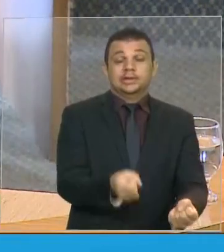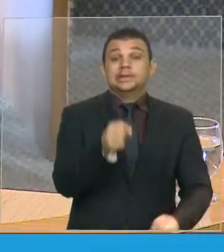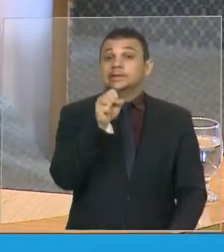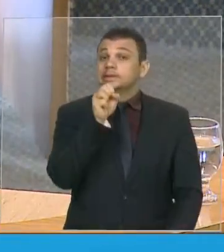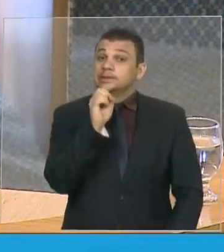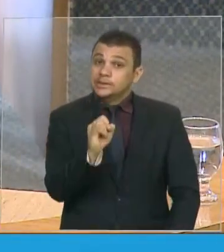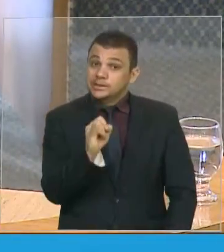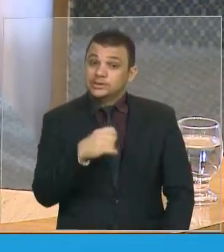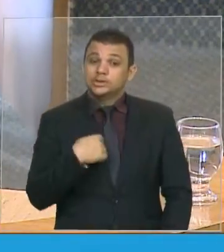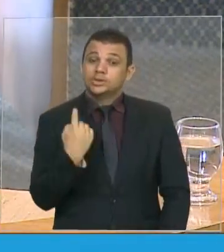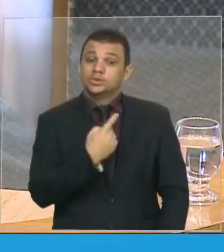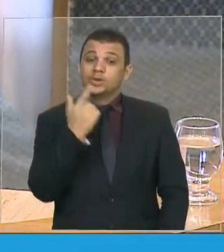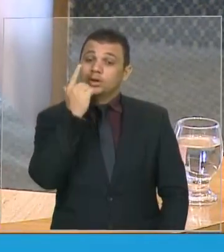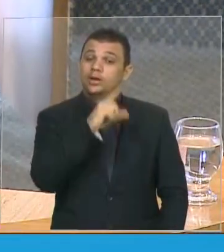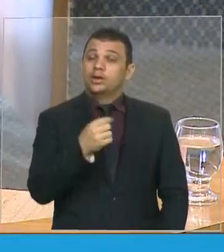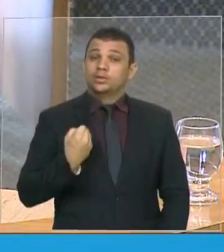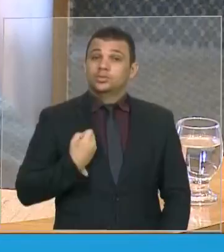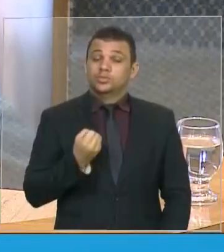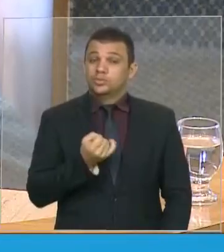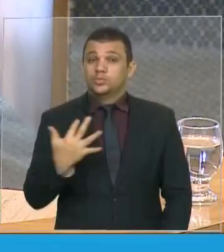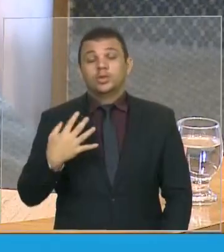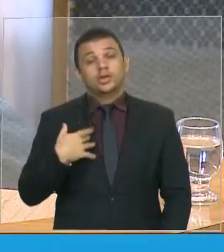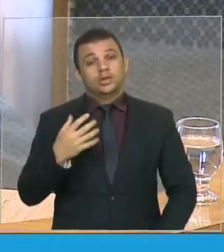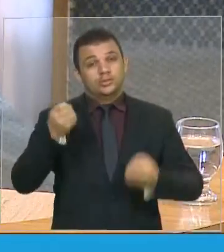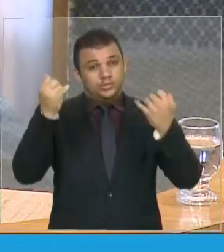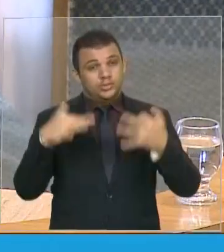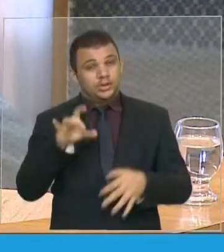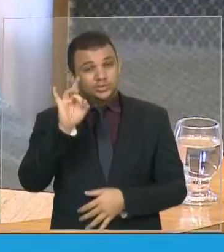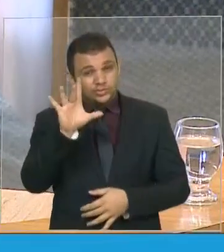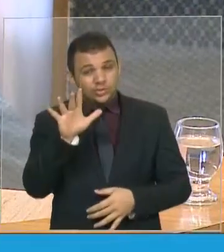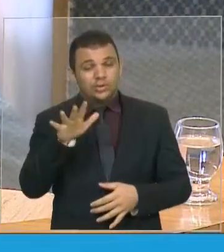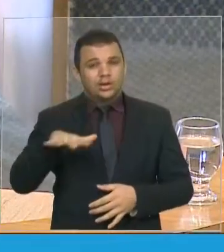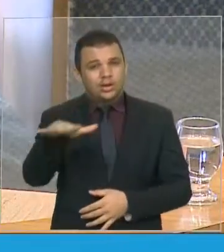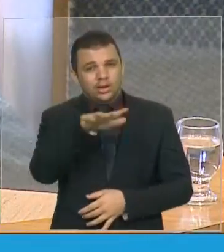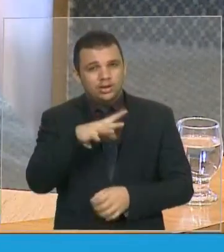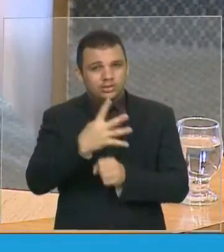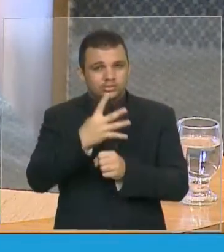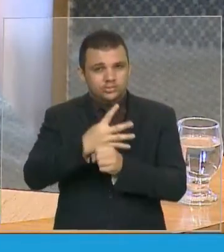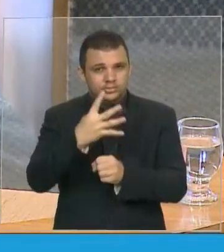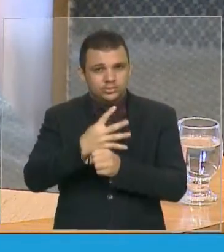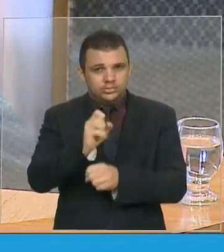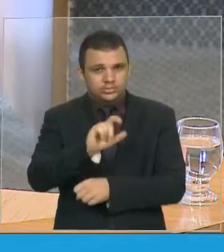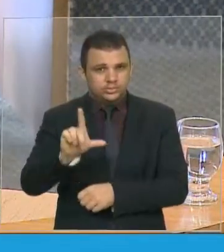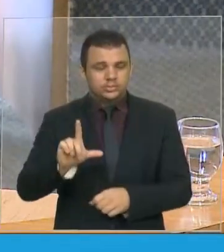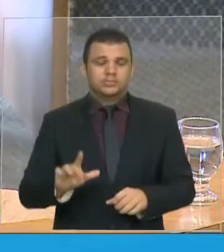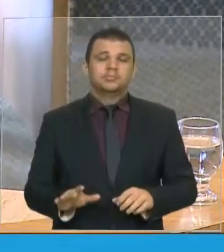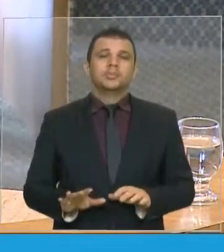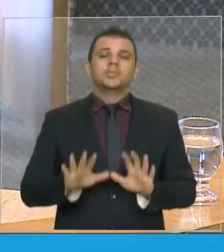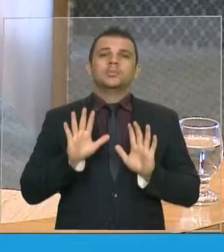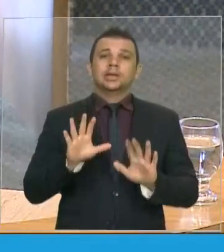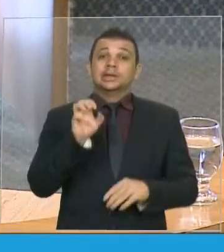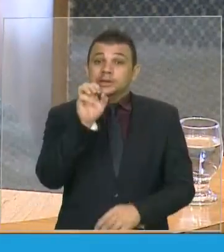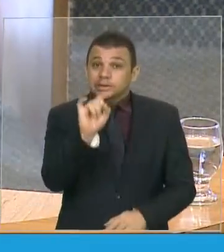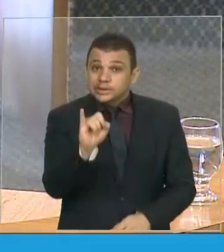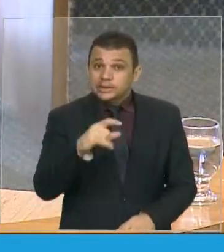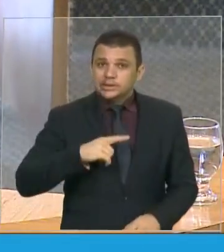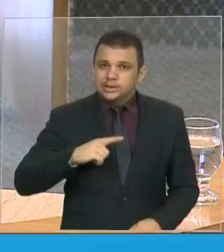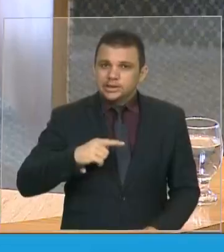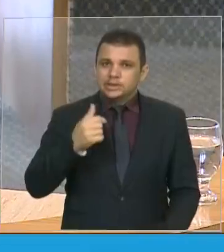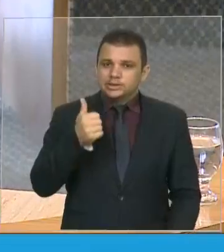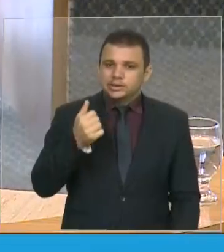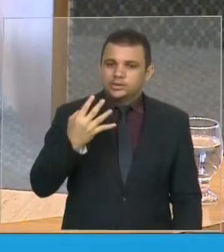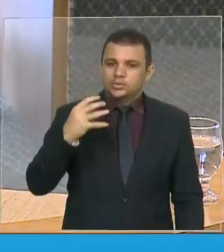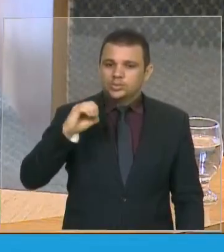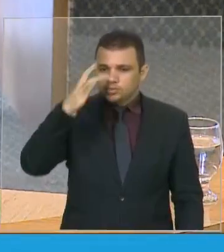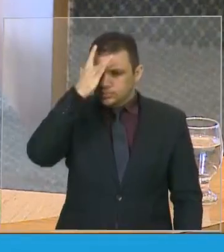um número, eu estou falando de Grande Ilha de São Luís, ao número de 140 mortes ano, nós chegamos a um número já